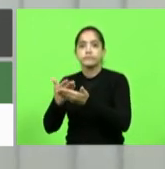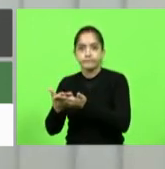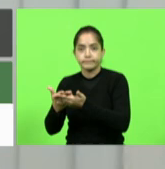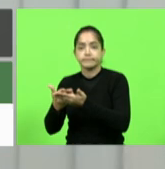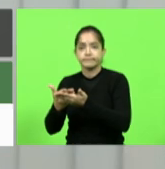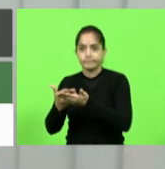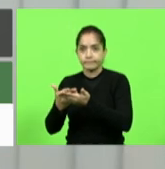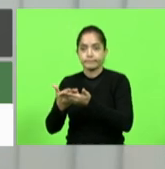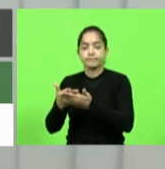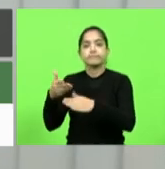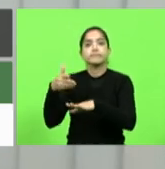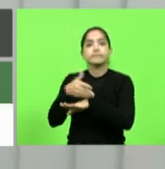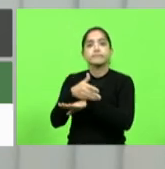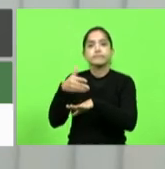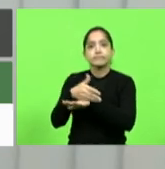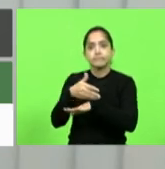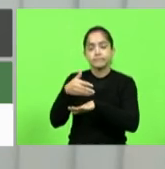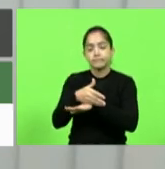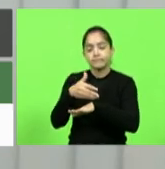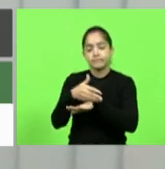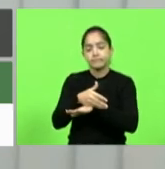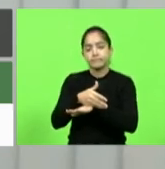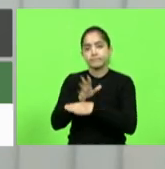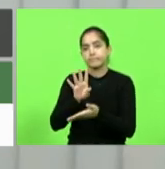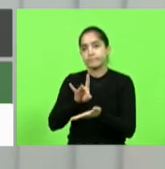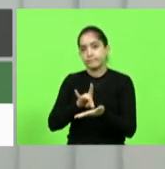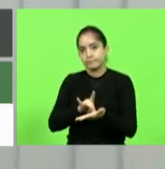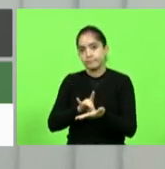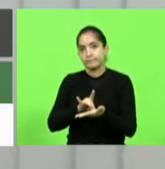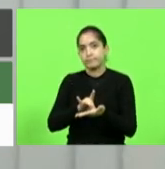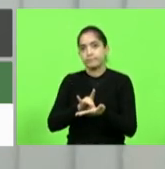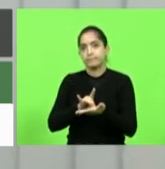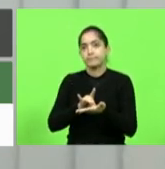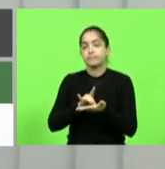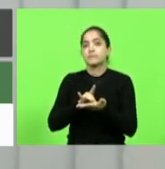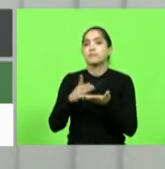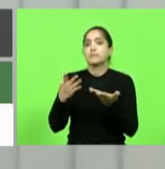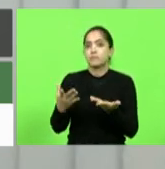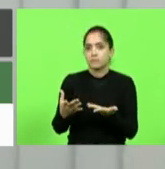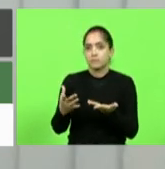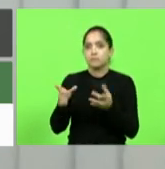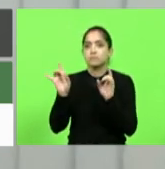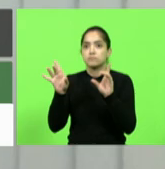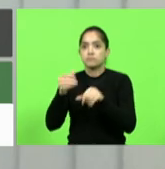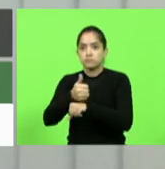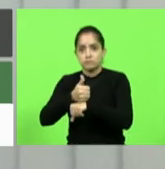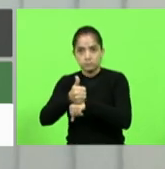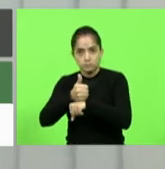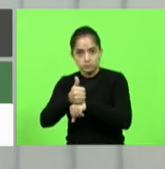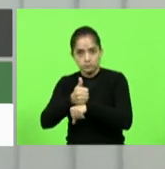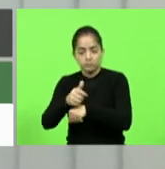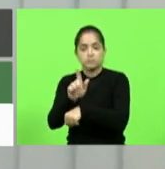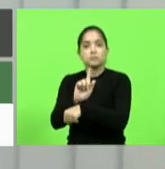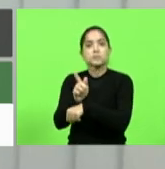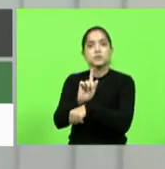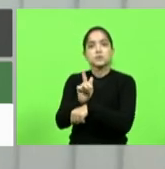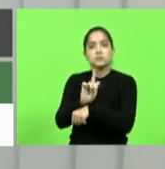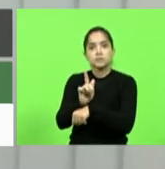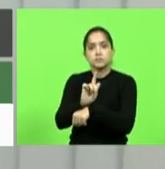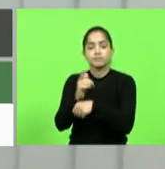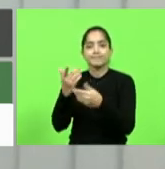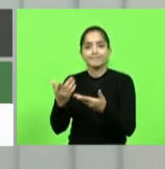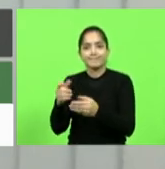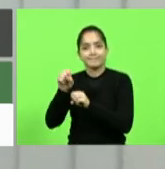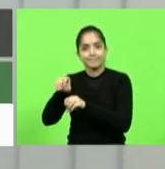da participação efetiva de especialistas da educação, do gestor educacional,